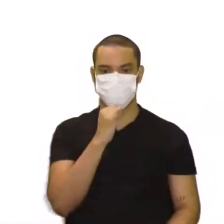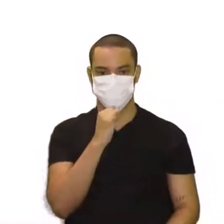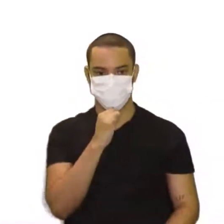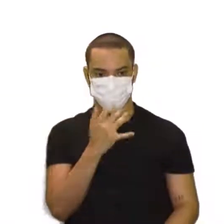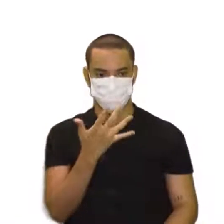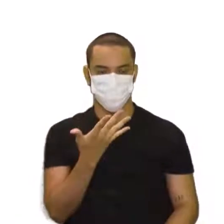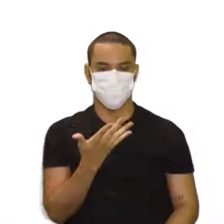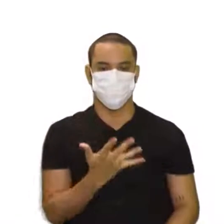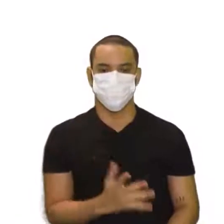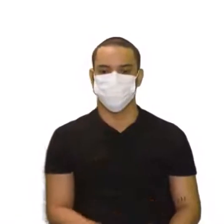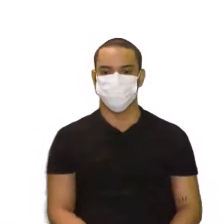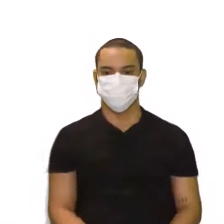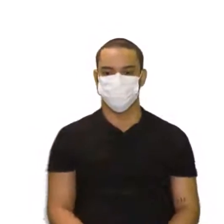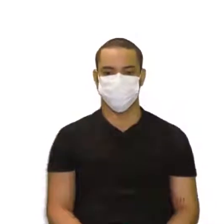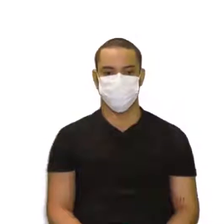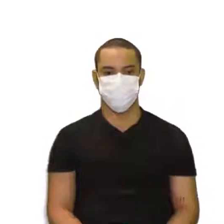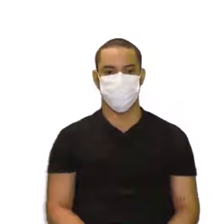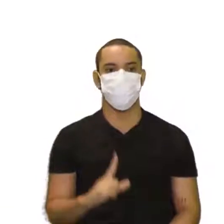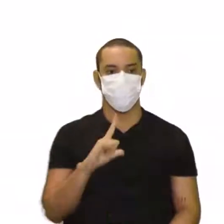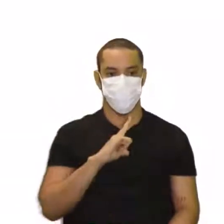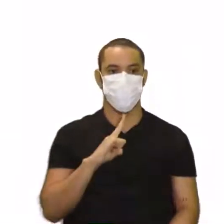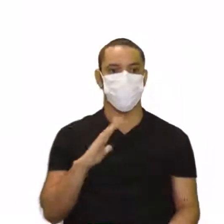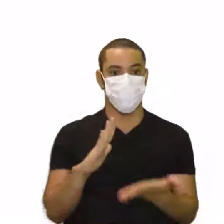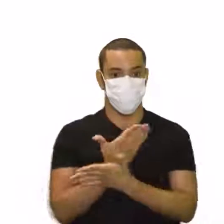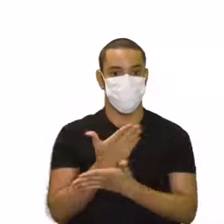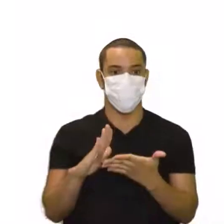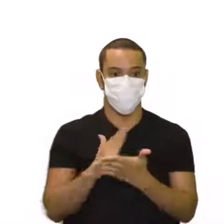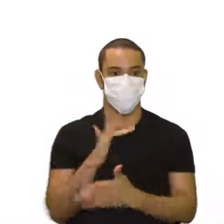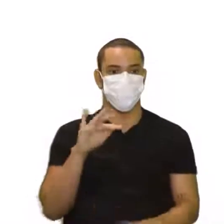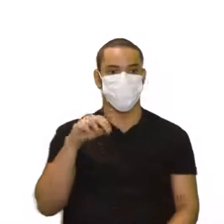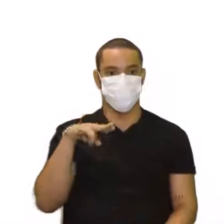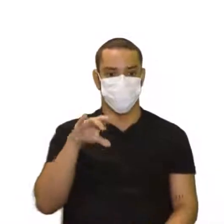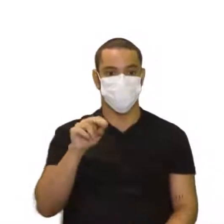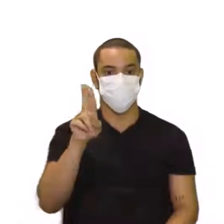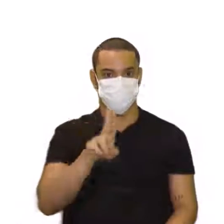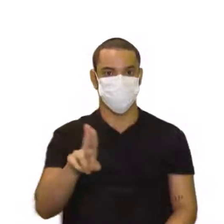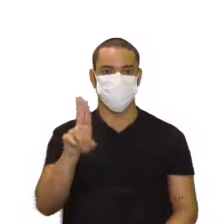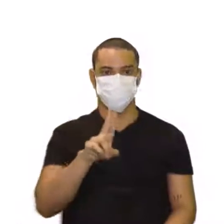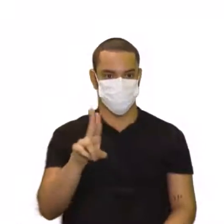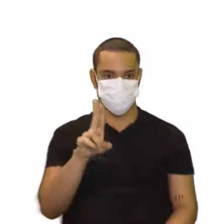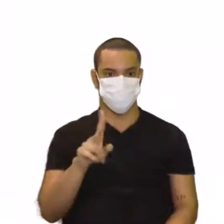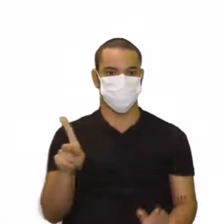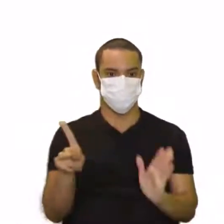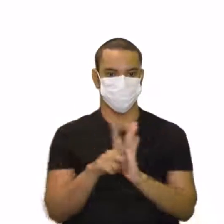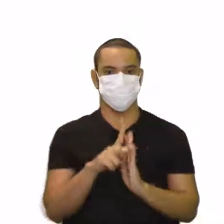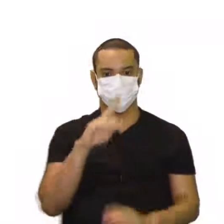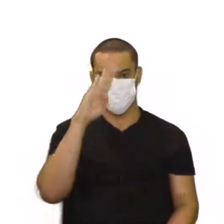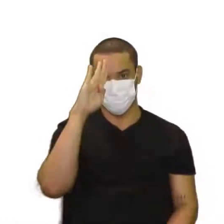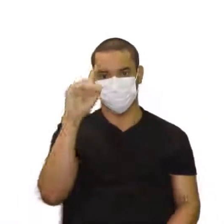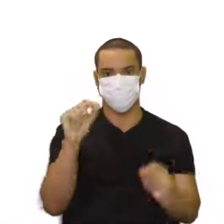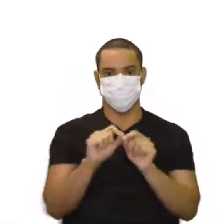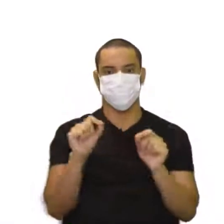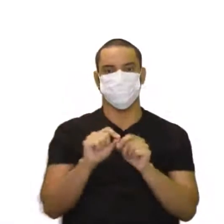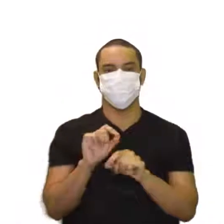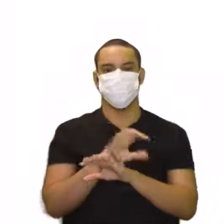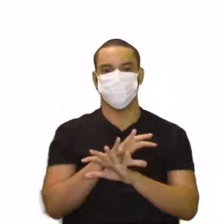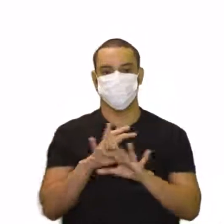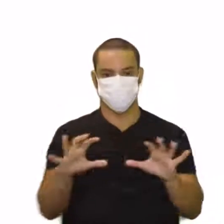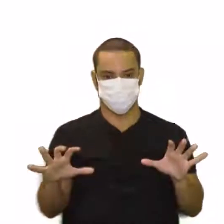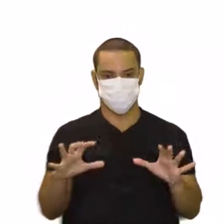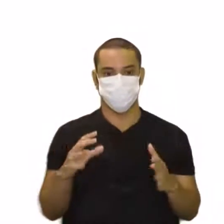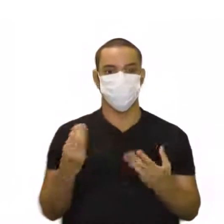forno de indução. Então, tem uns fornos aí de indução que utilizam justamente esse princípio para fazer aquecimento